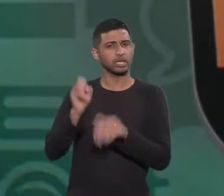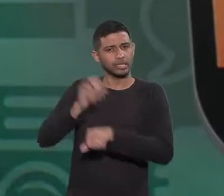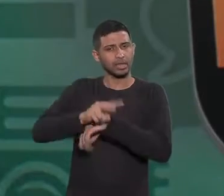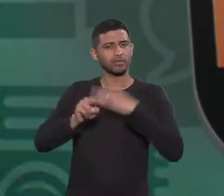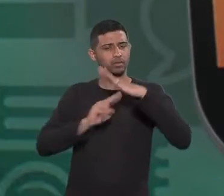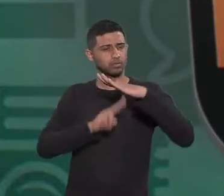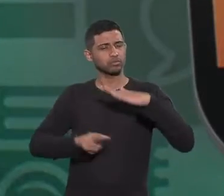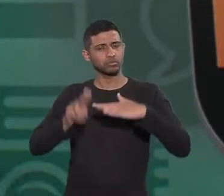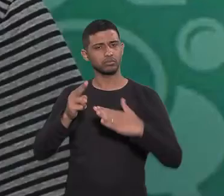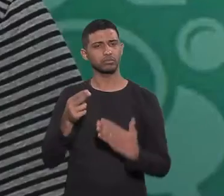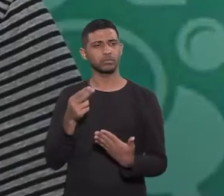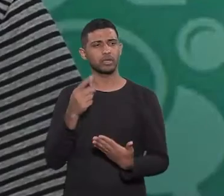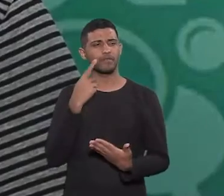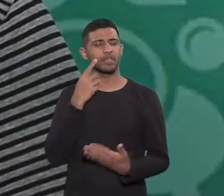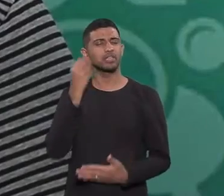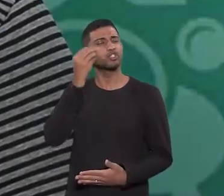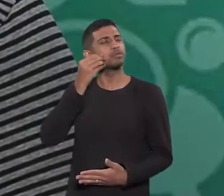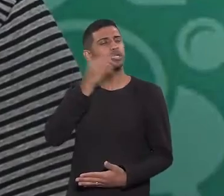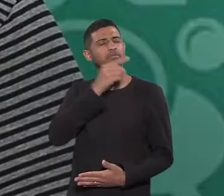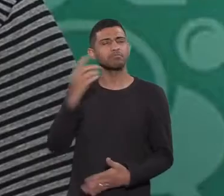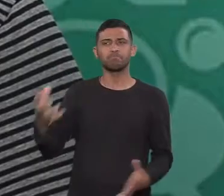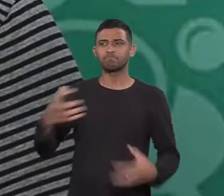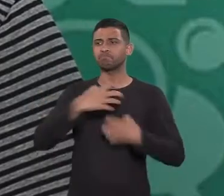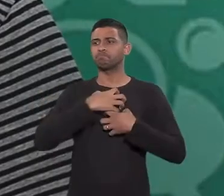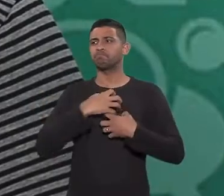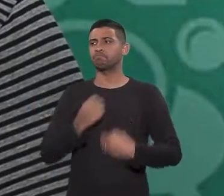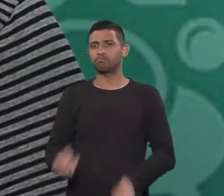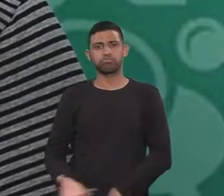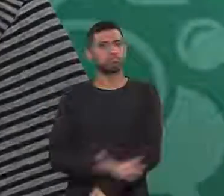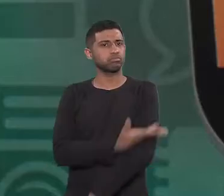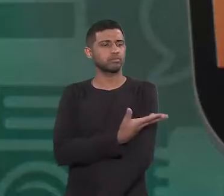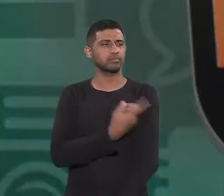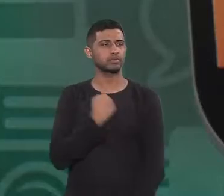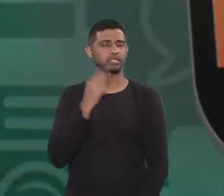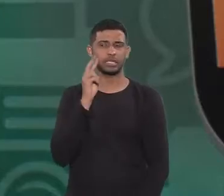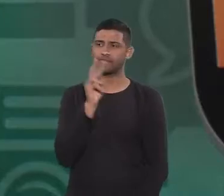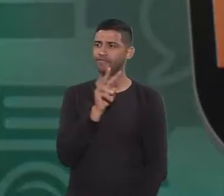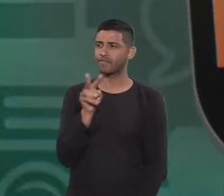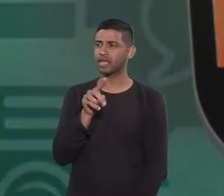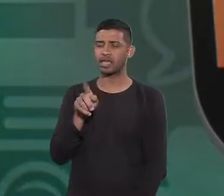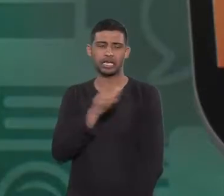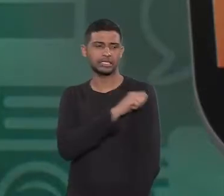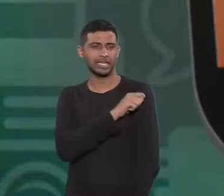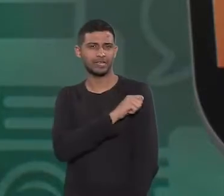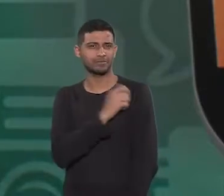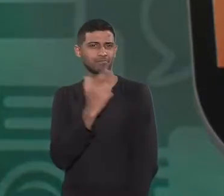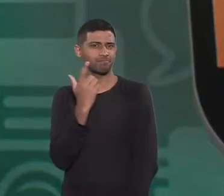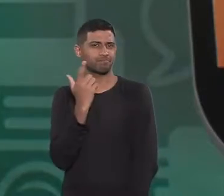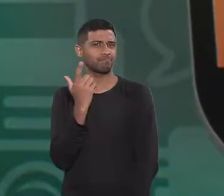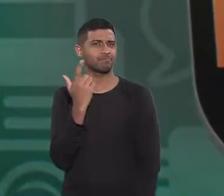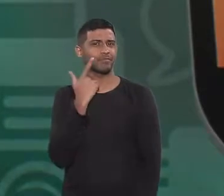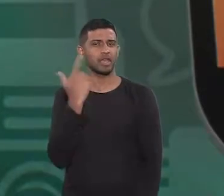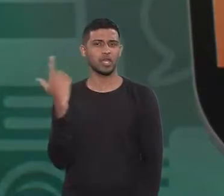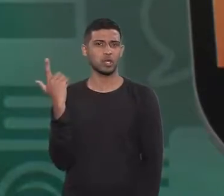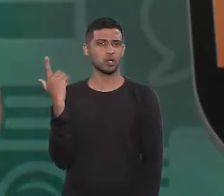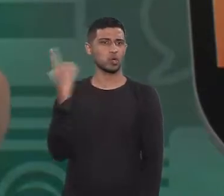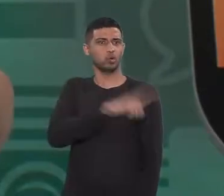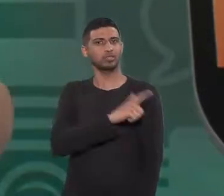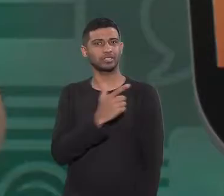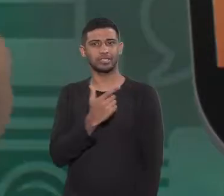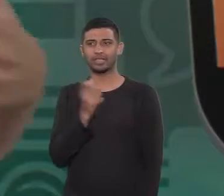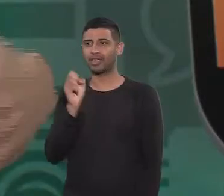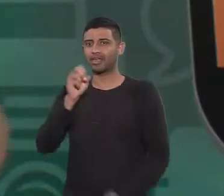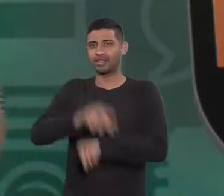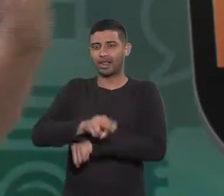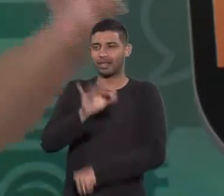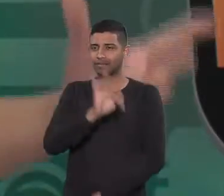social sobre experiências que te marcaram, né? De ver alunos chegando